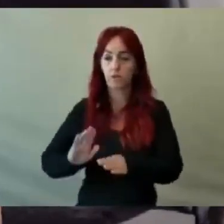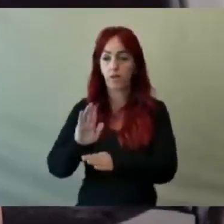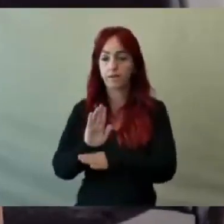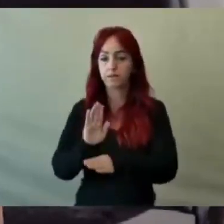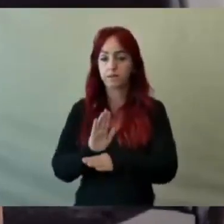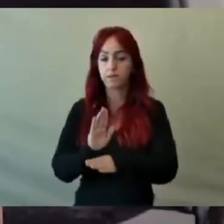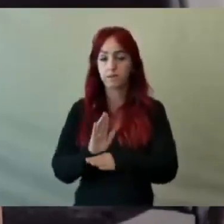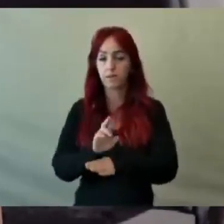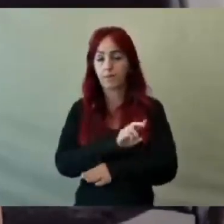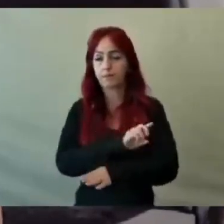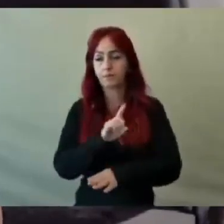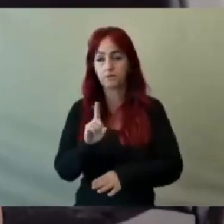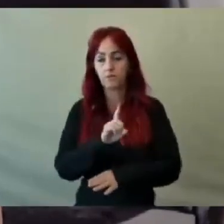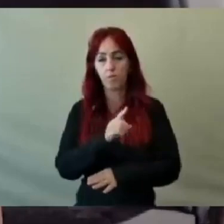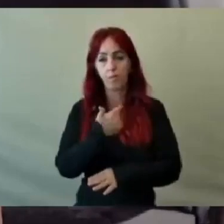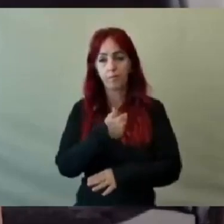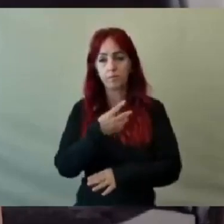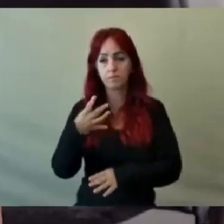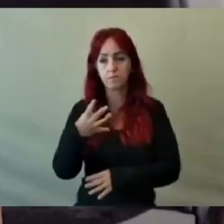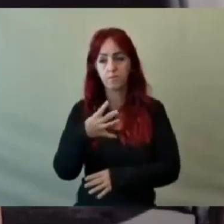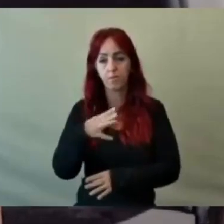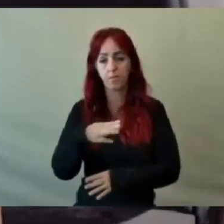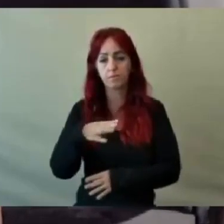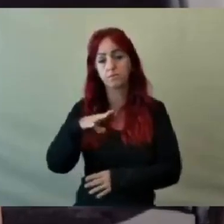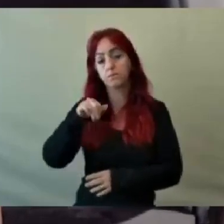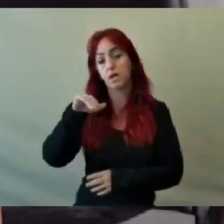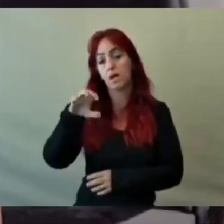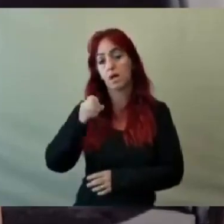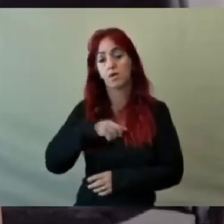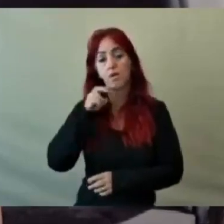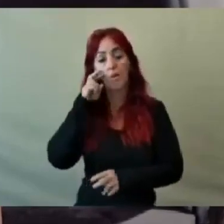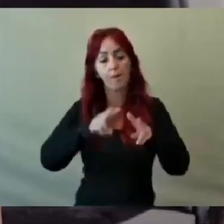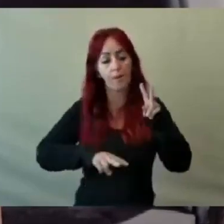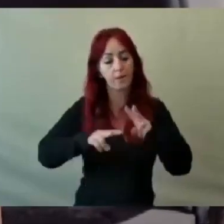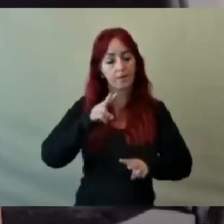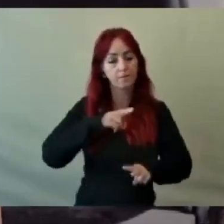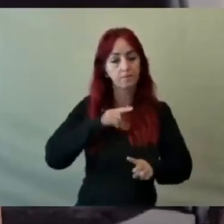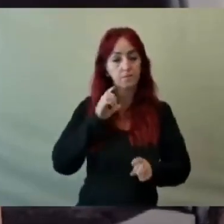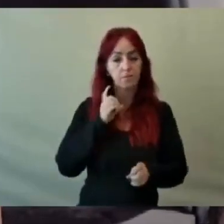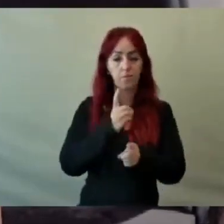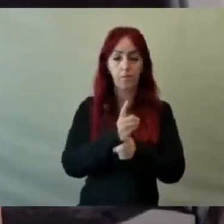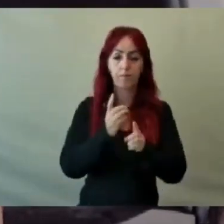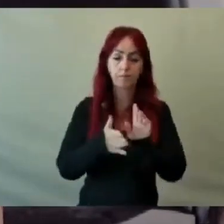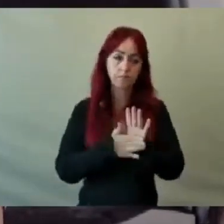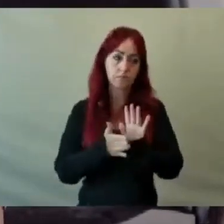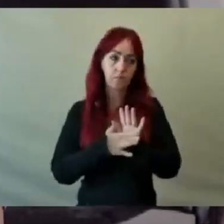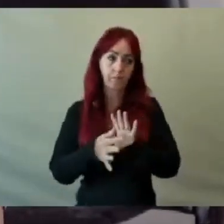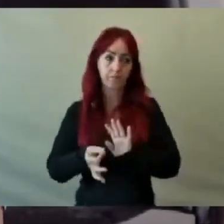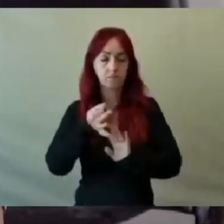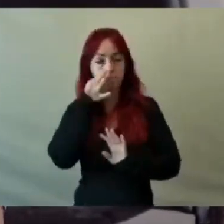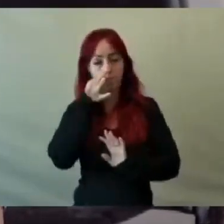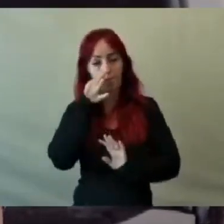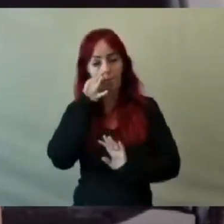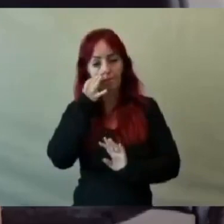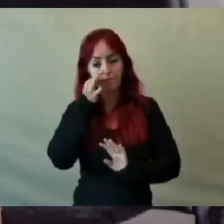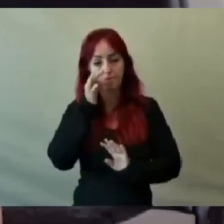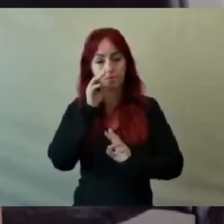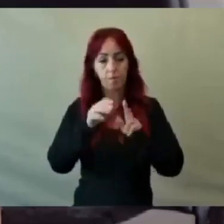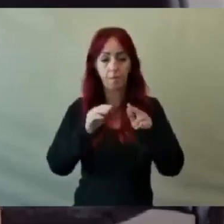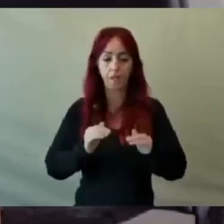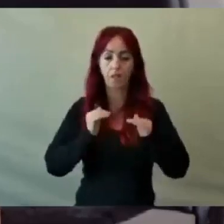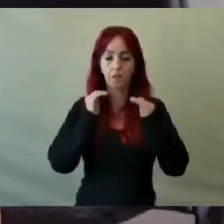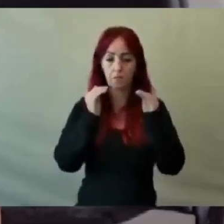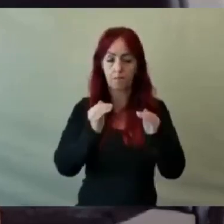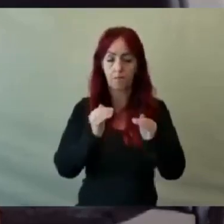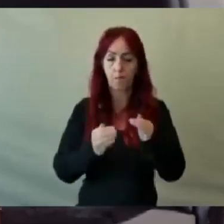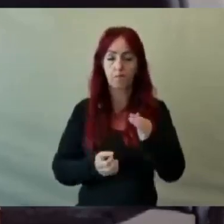2024, durante a qual foram identificadas algumas demandas que necessitam de atenção e resolução por parte dos órgãos competentes. Autoria, vereador doutor Bruno Pedralva.